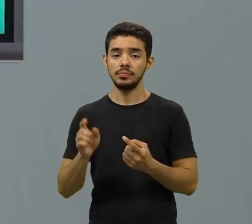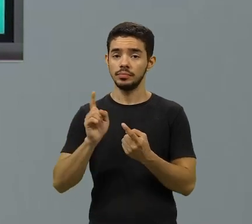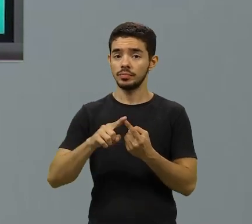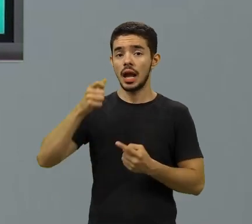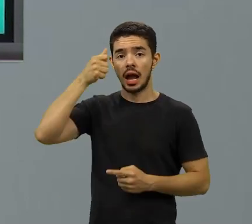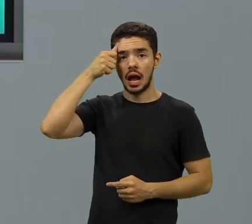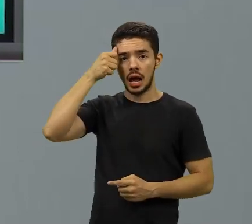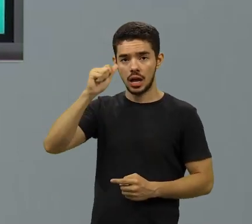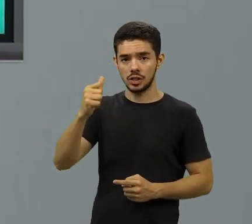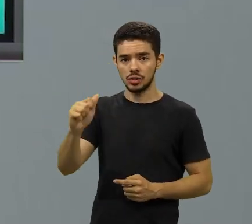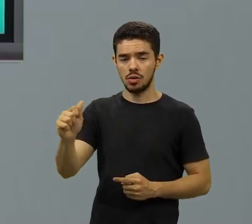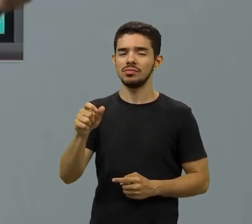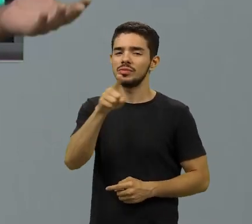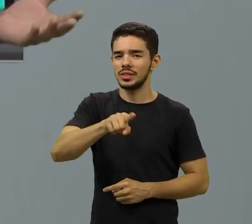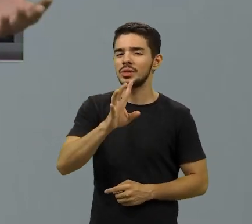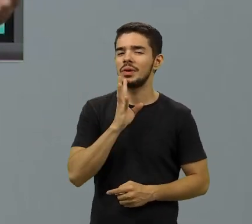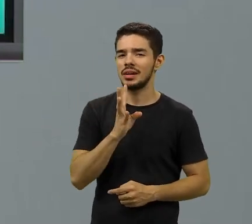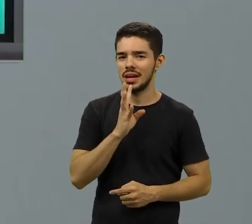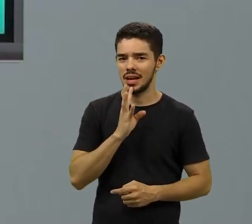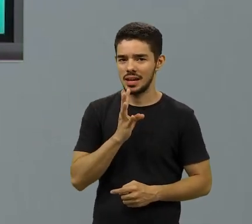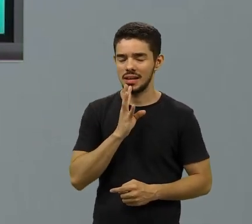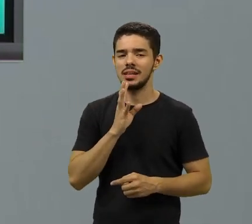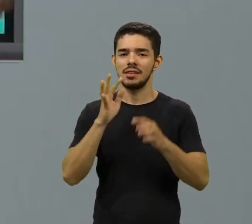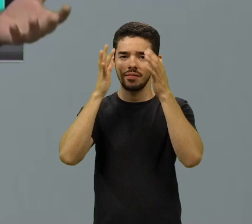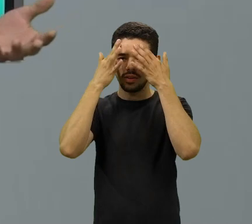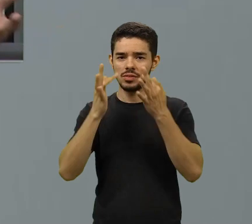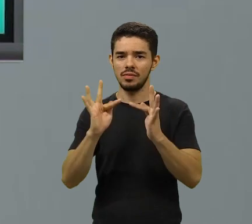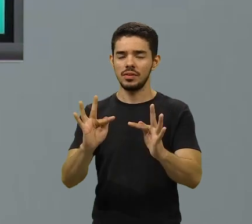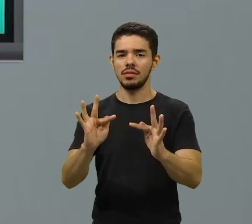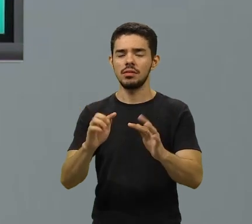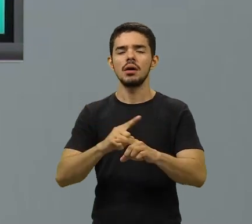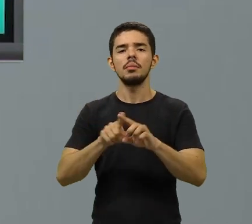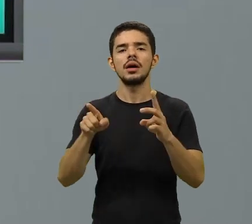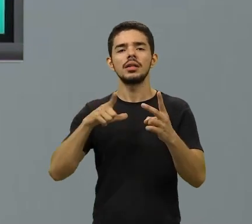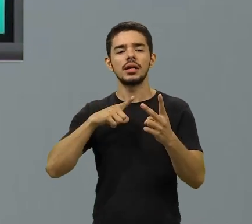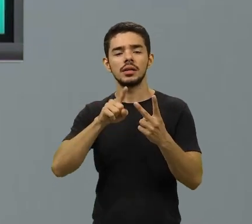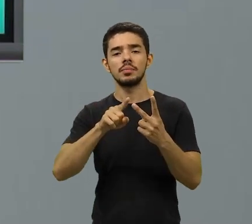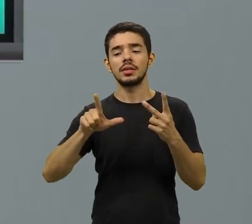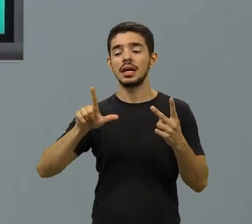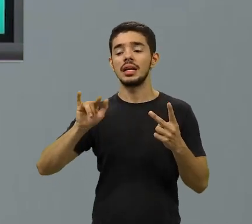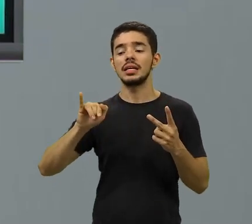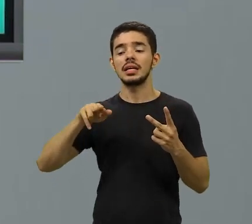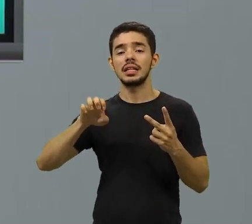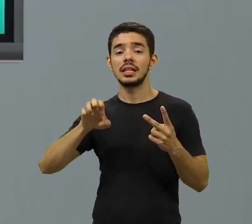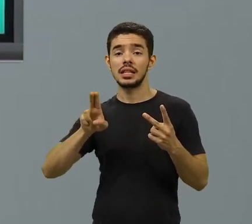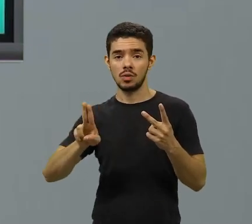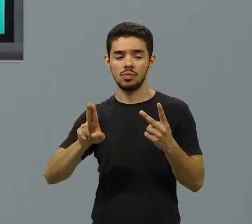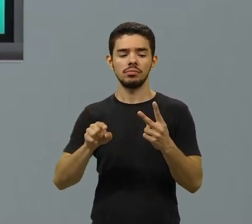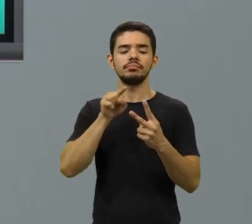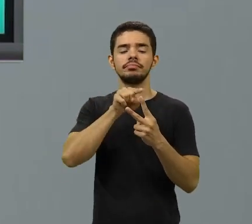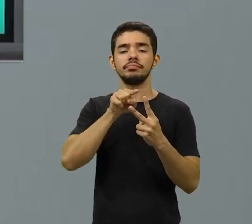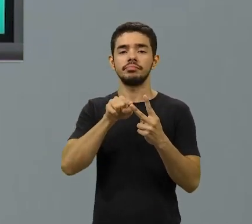temos Aristóteles, que muitos de vocês conhecem, né, pela filosofia, mas também nós temos Linneu. Esses